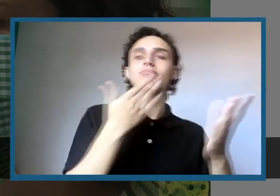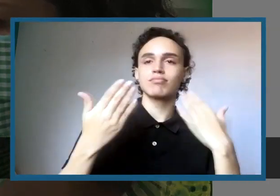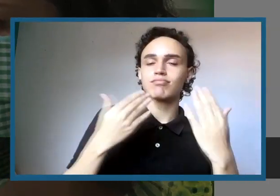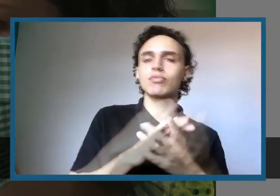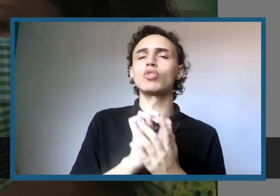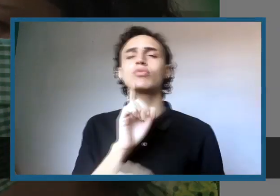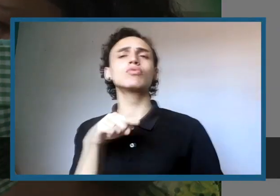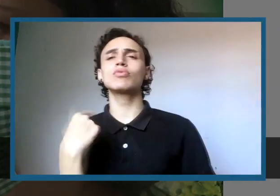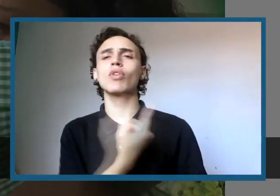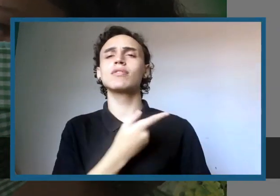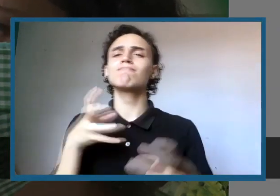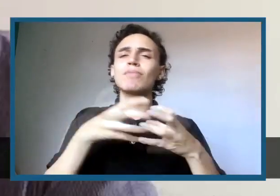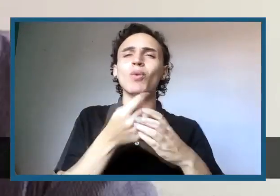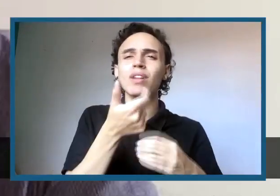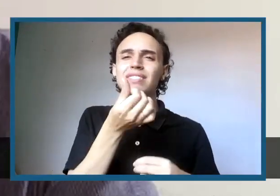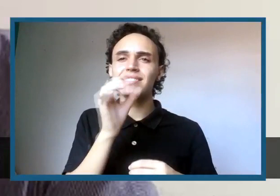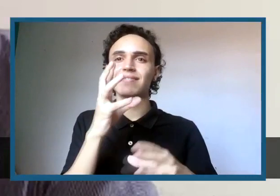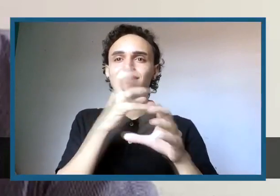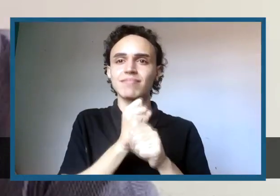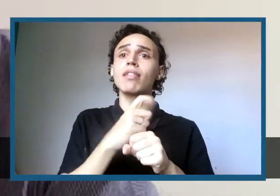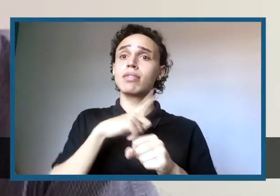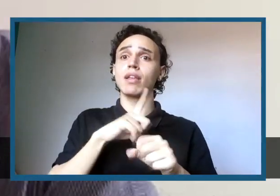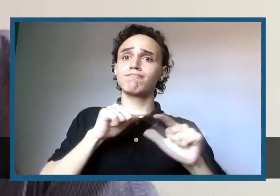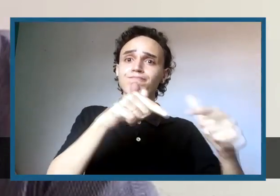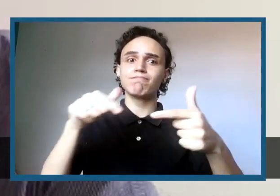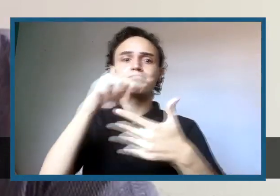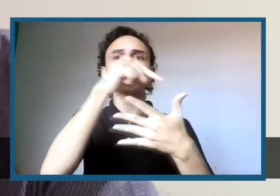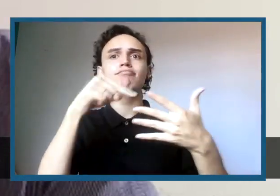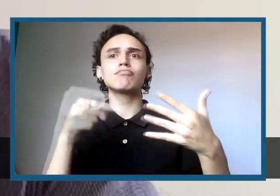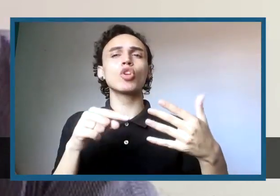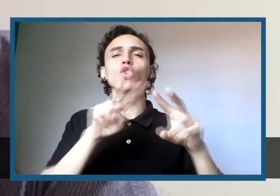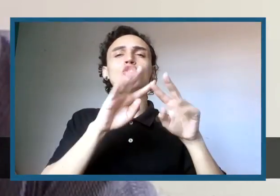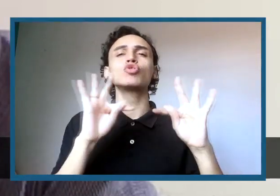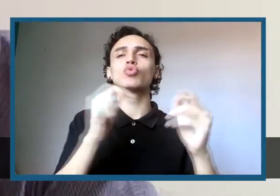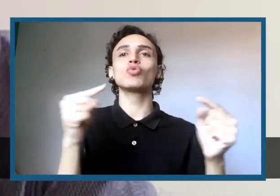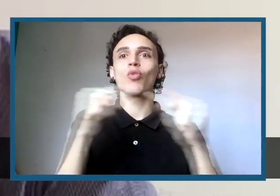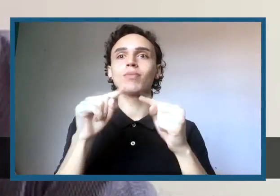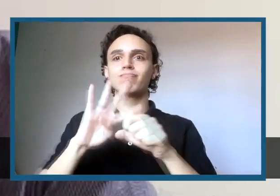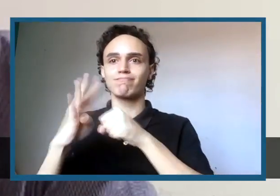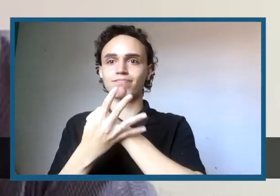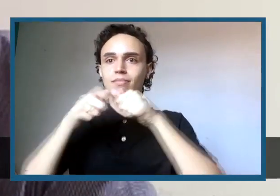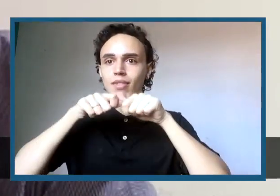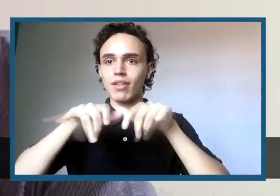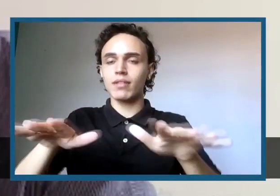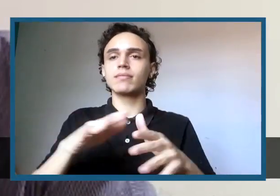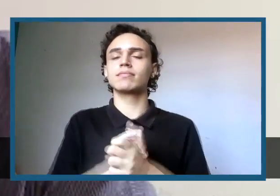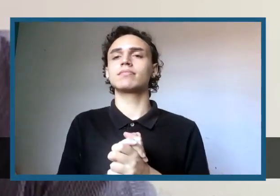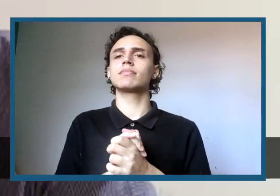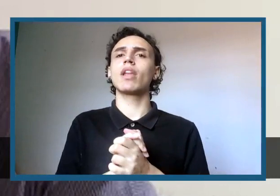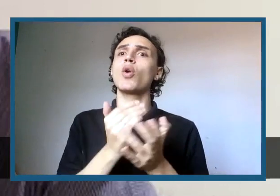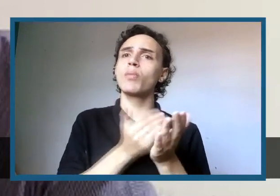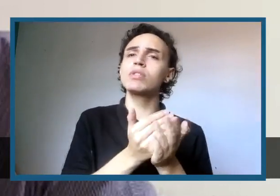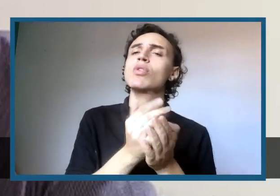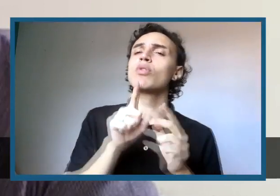de quase 60 professores e o grupo basicamente trabalha com todas as frentes possíveis, tentando entender tudo a respeito da